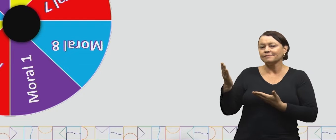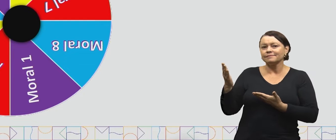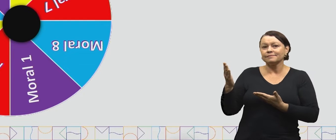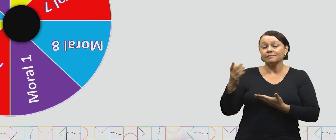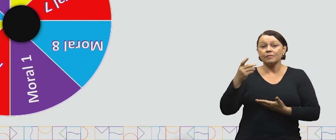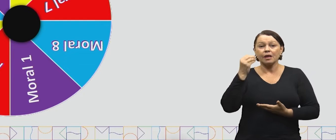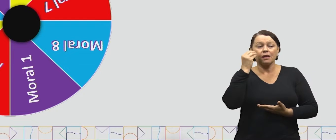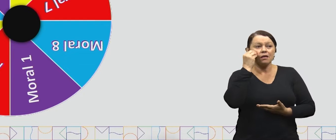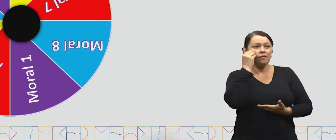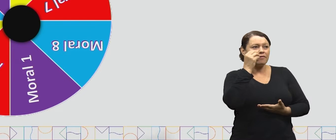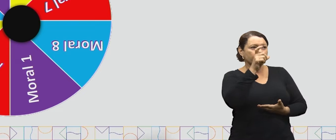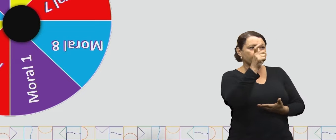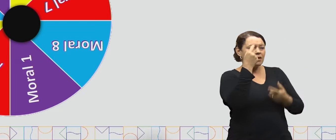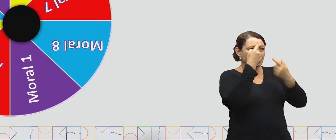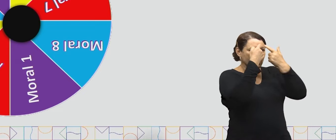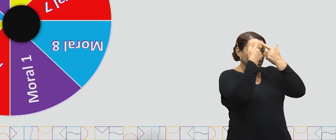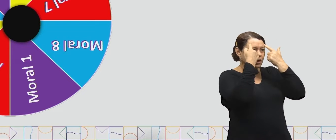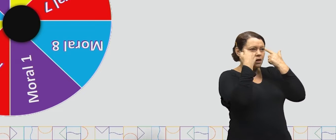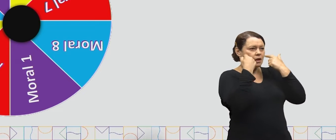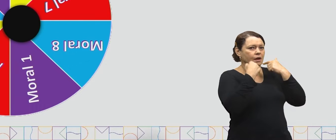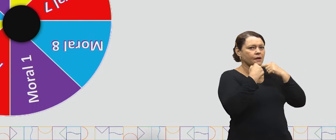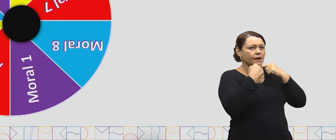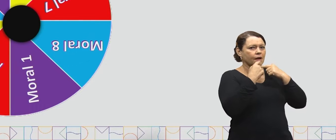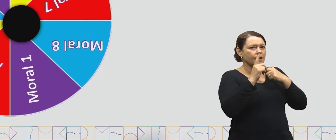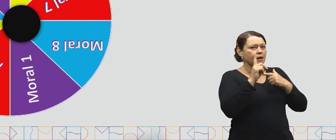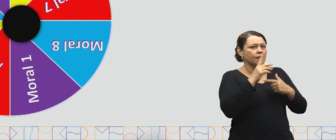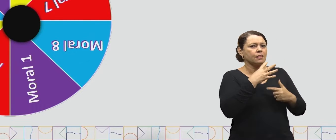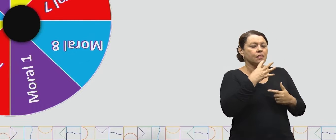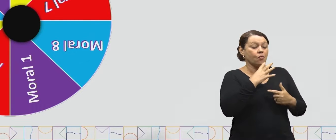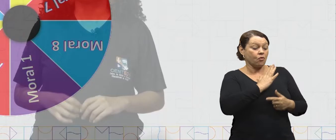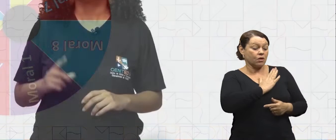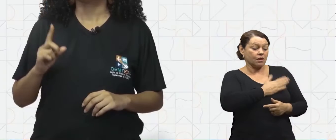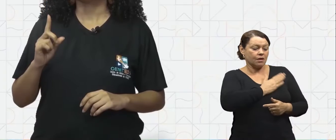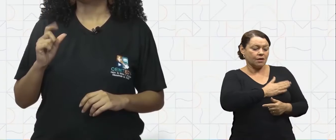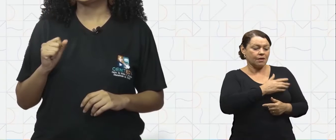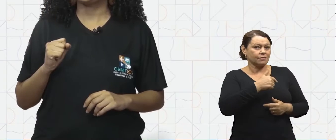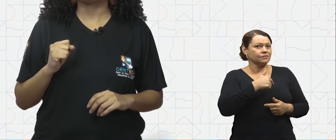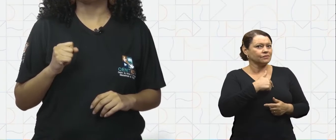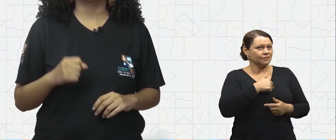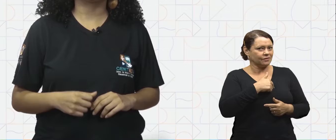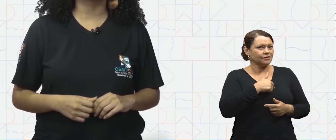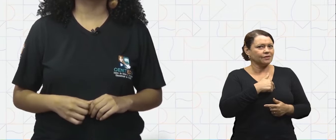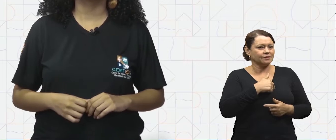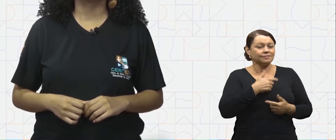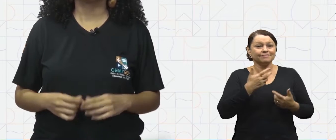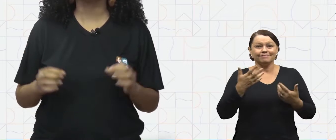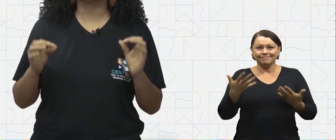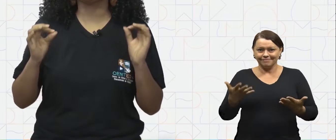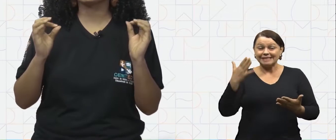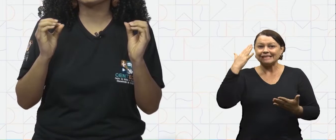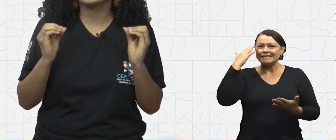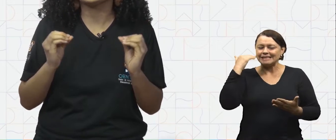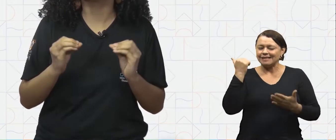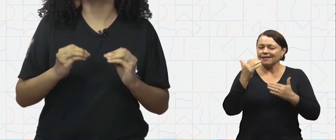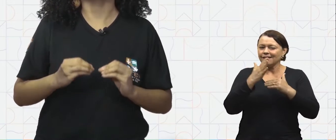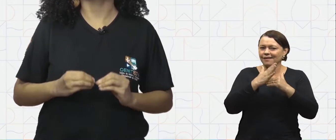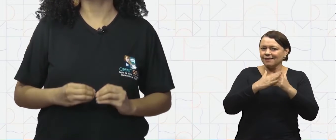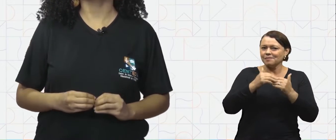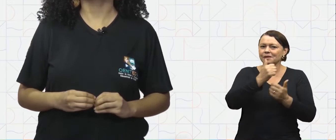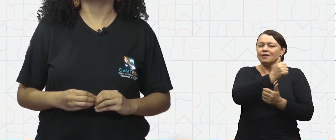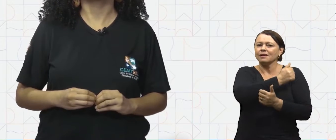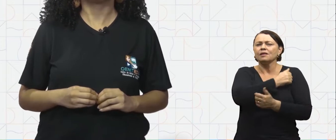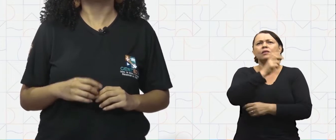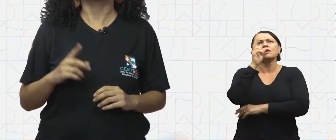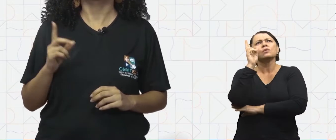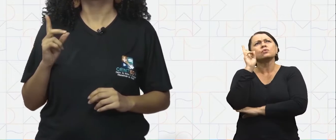Quem vê cara não vê coração. Essa é a moral da nossa história. Sabe, querido aluno, eu estou quase